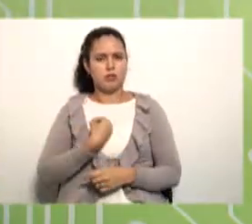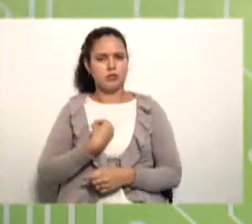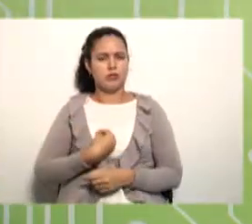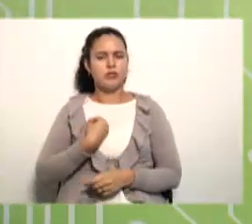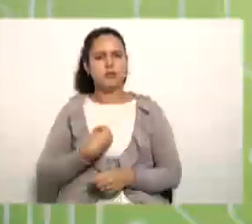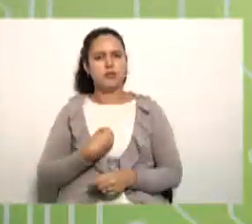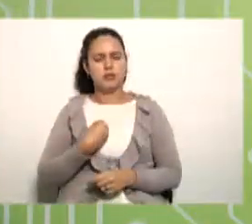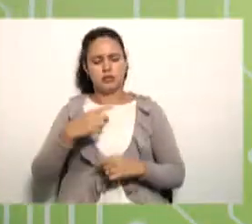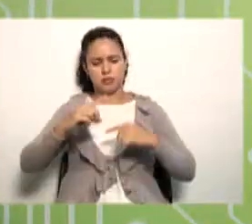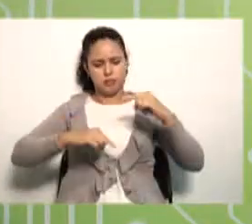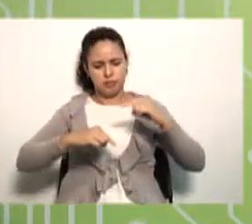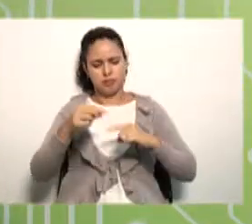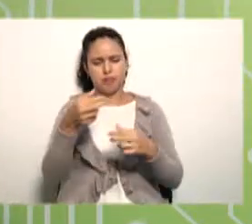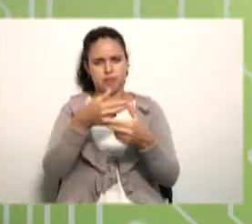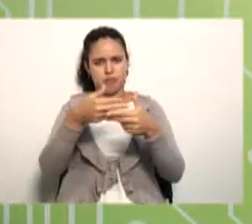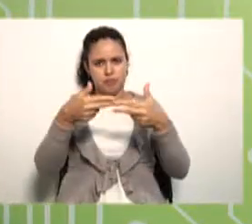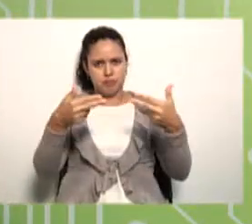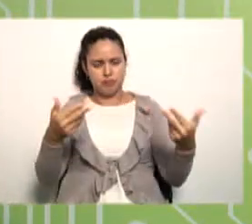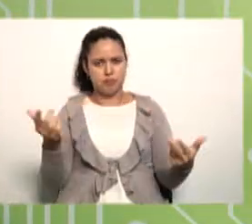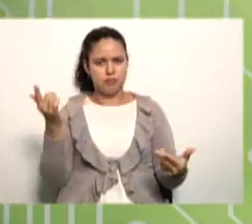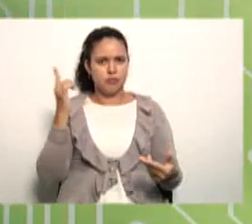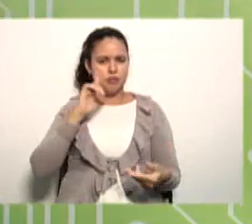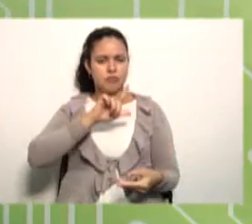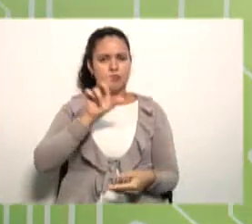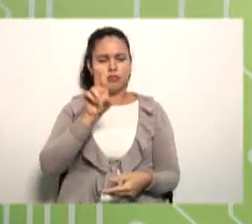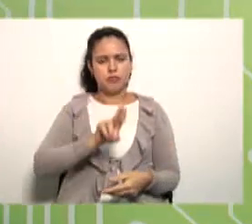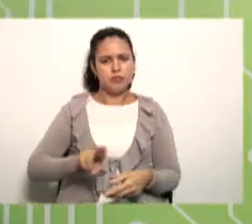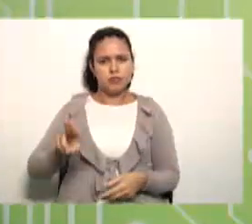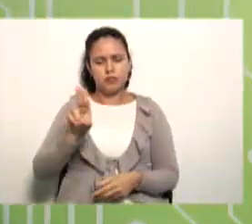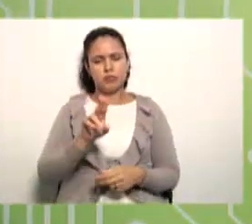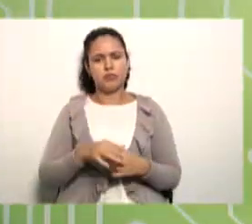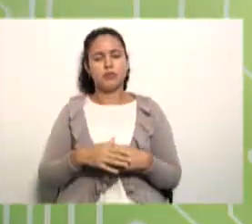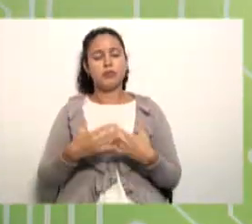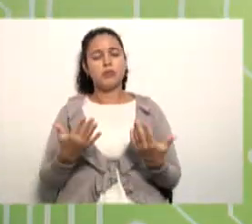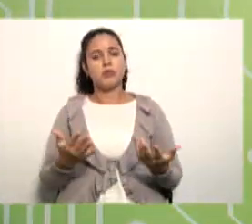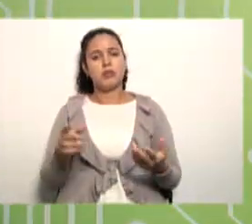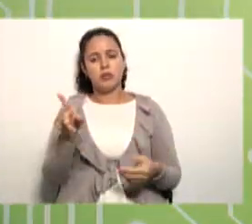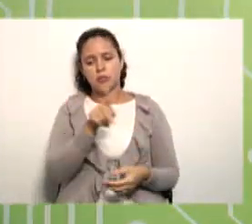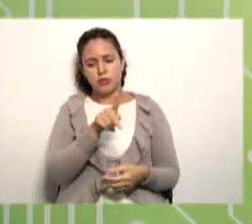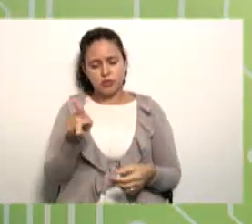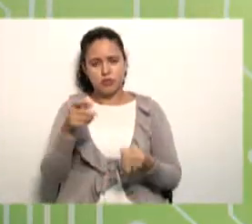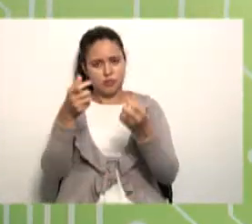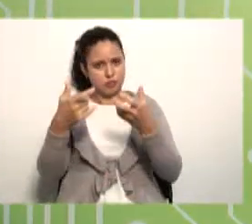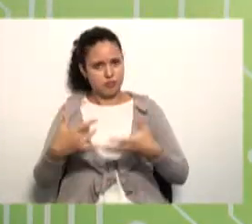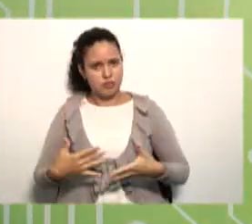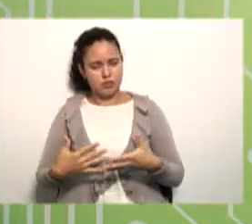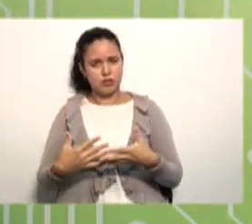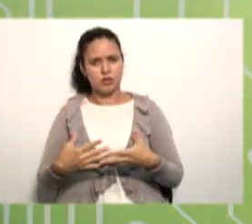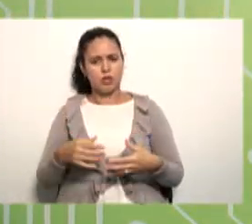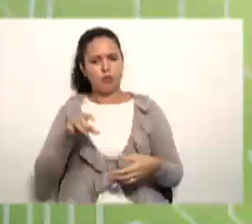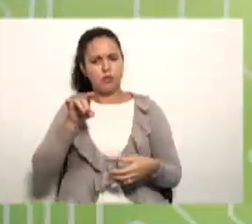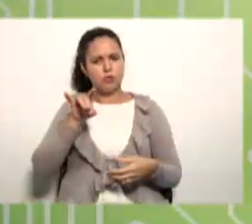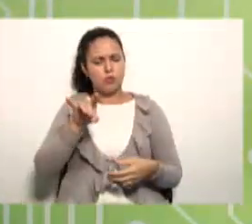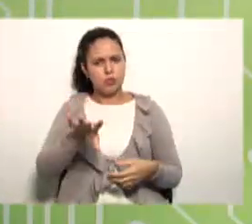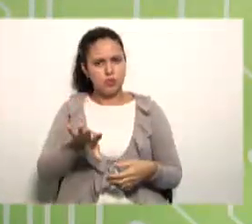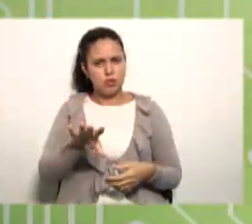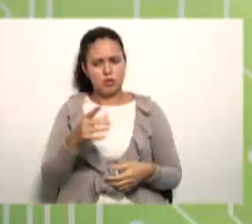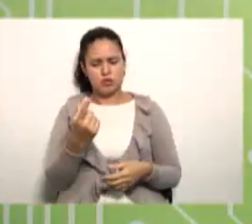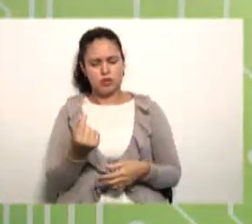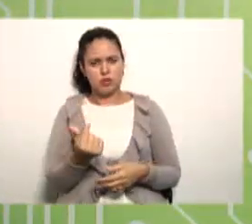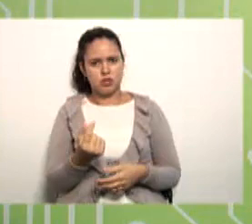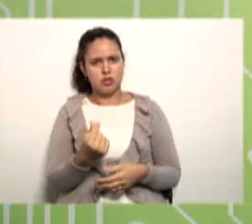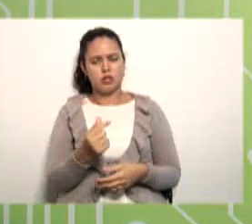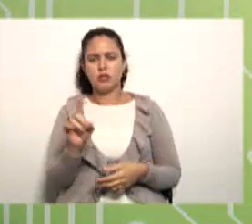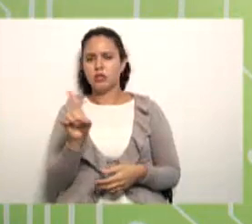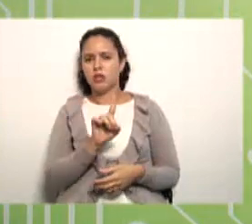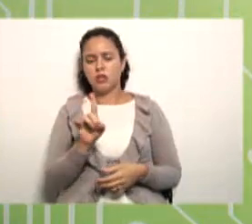quantidade de bens e serviços que você consegue consumir. Mas como o professor ressaltou, isso não é tudo. Muitas vezes a qualidade de vida ela vai muito além.